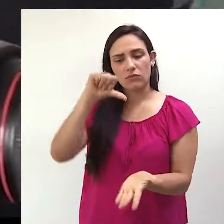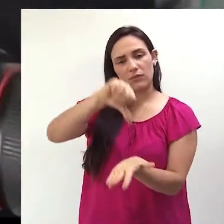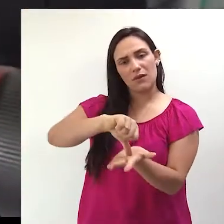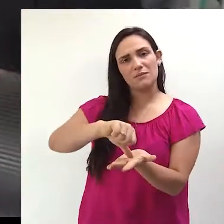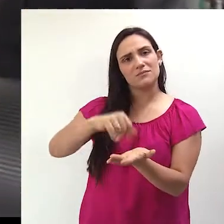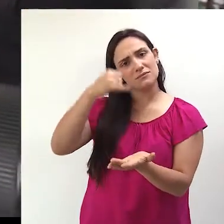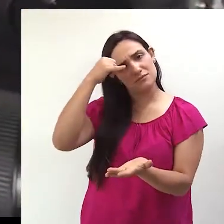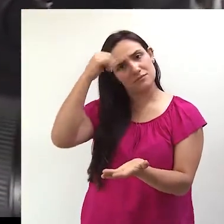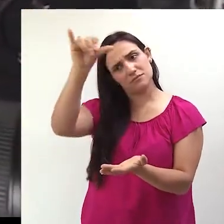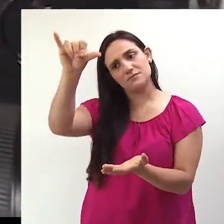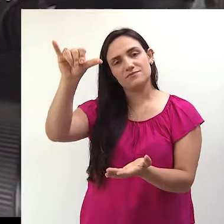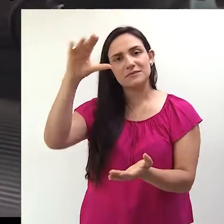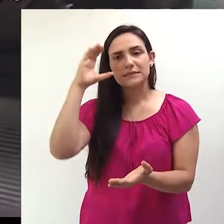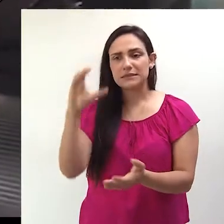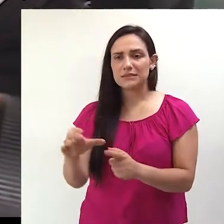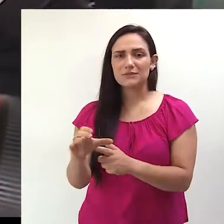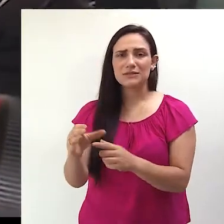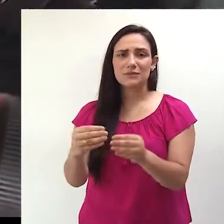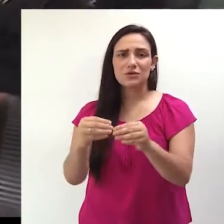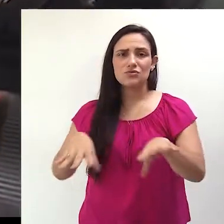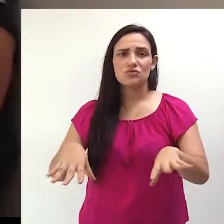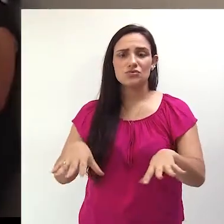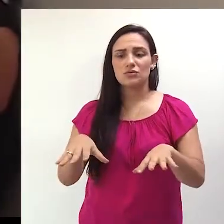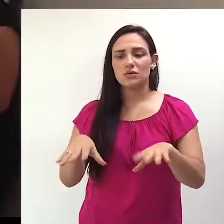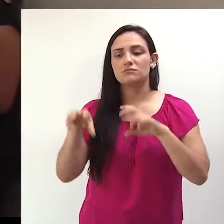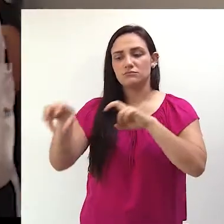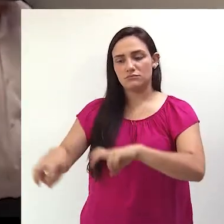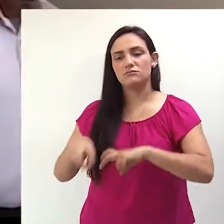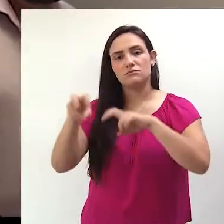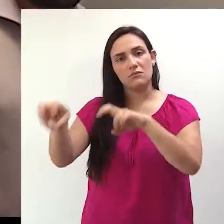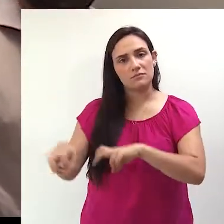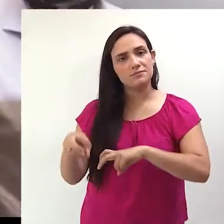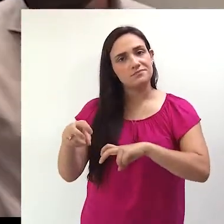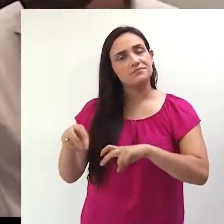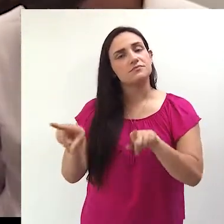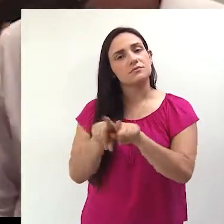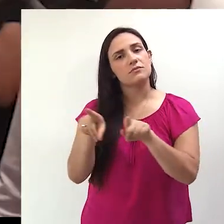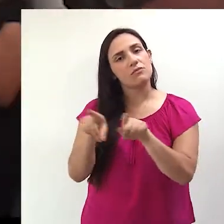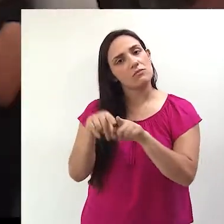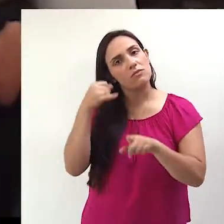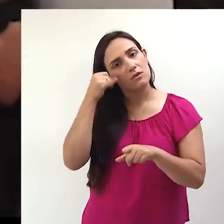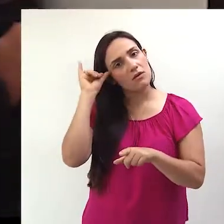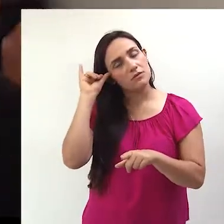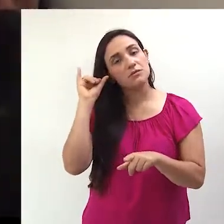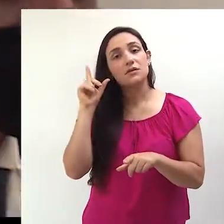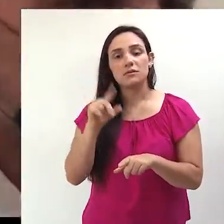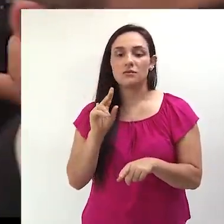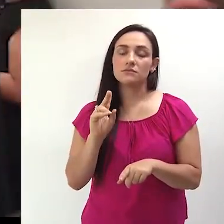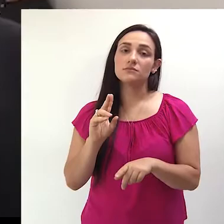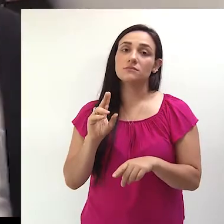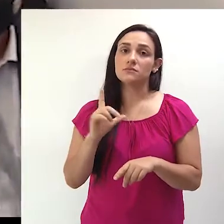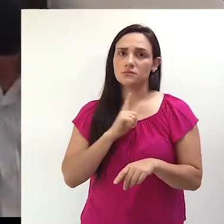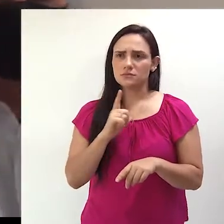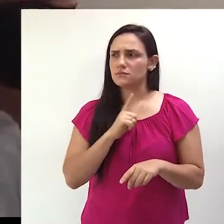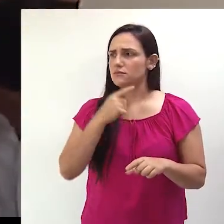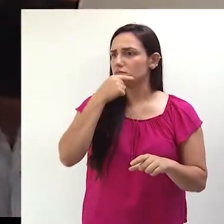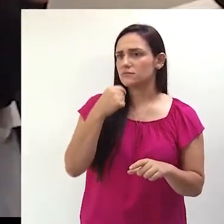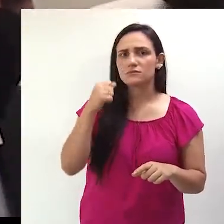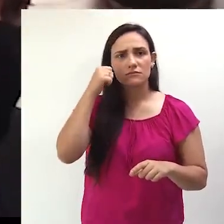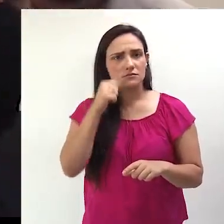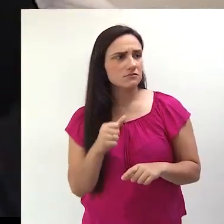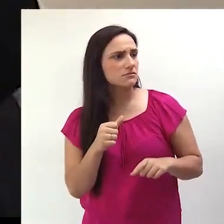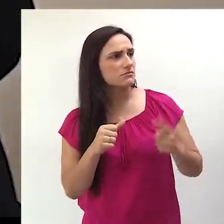a repressão a tais delitos que afligem a atividade do homem do campo, mas também os frutos do trabalho desenvolvido por homens e